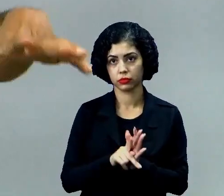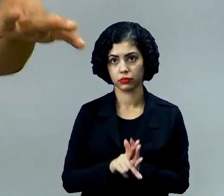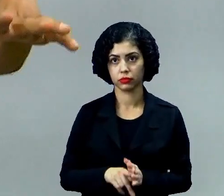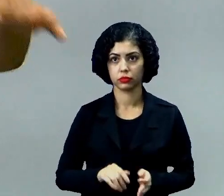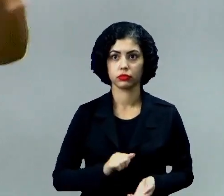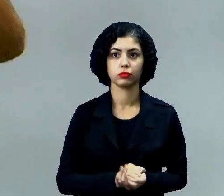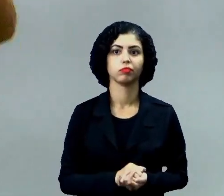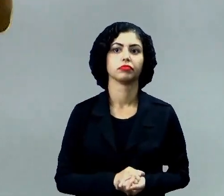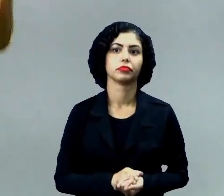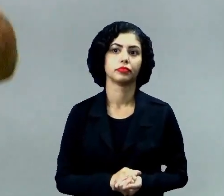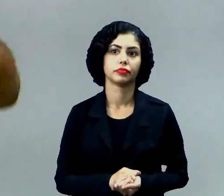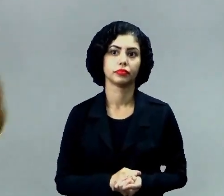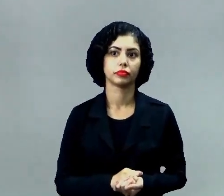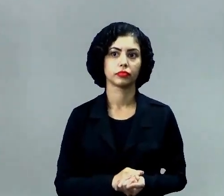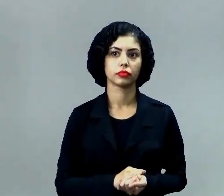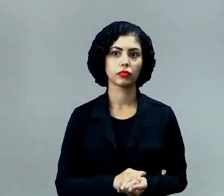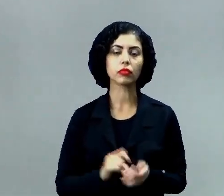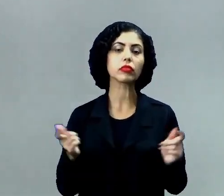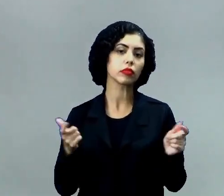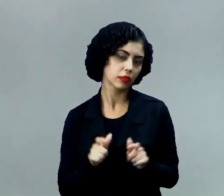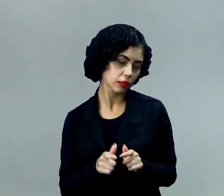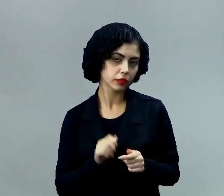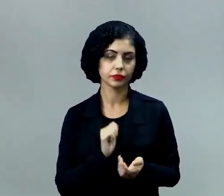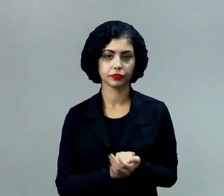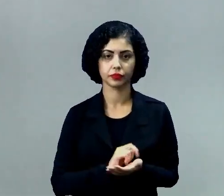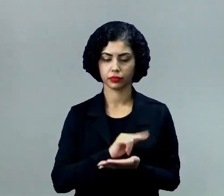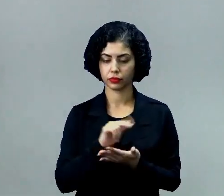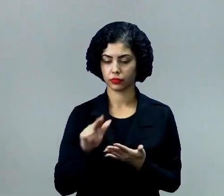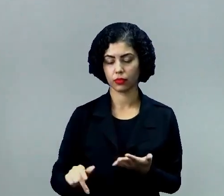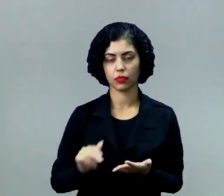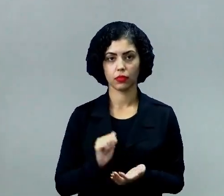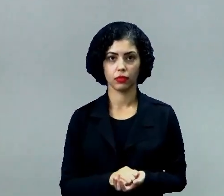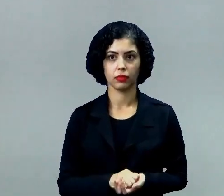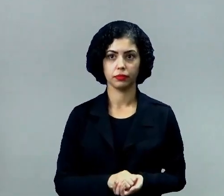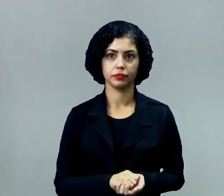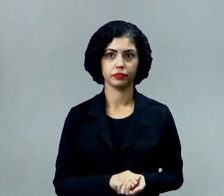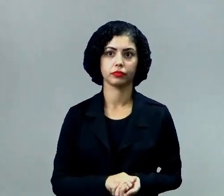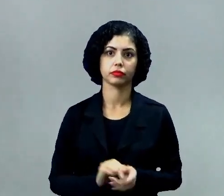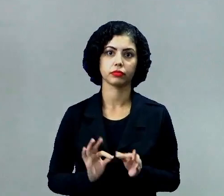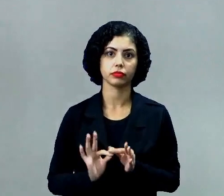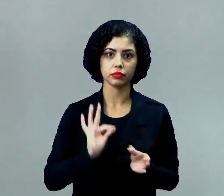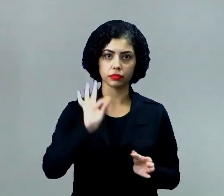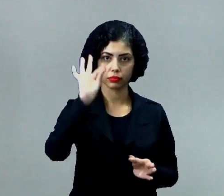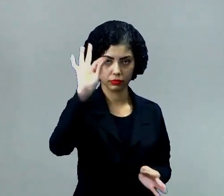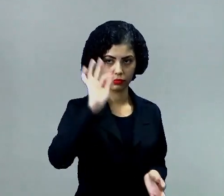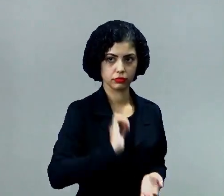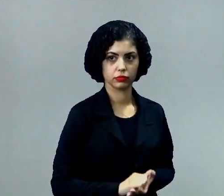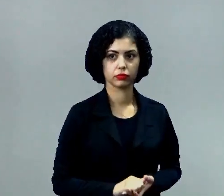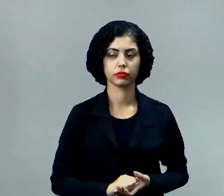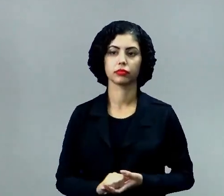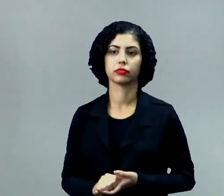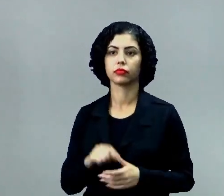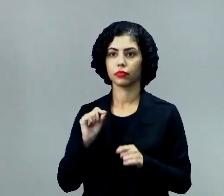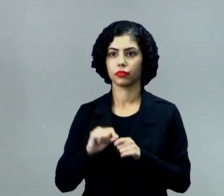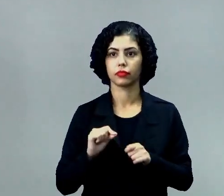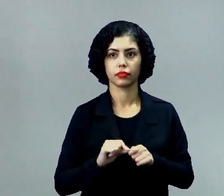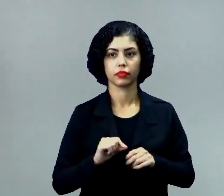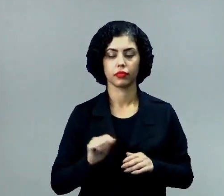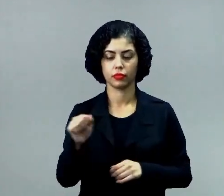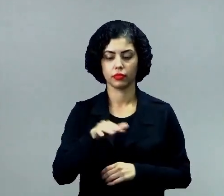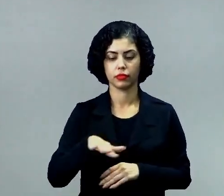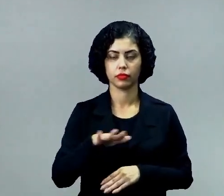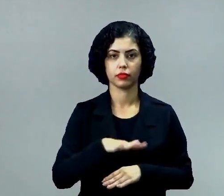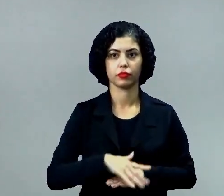justamente encaçapar a bola e menos tacada. E isso vai variando de acordo com a extensão e o formato do